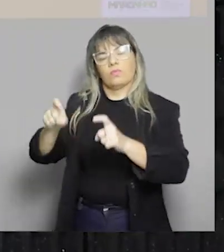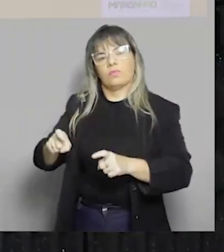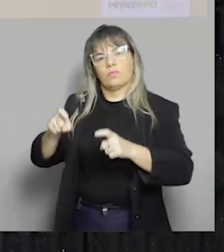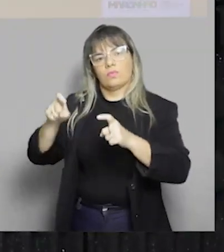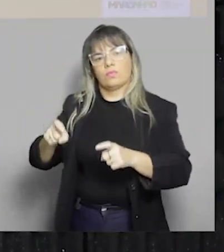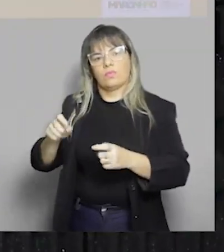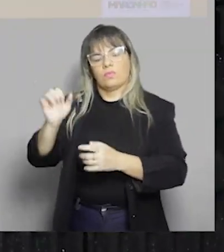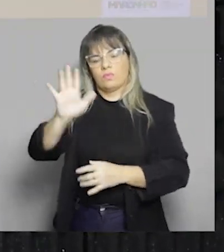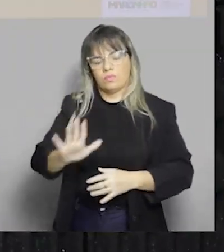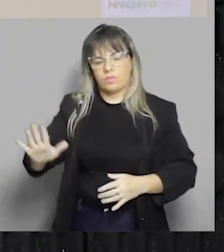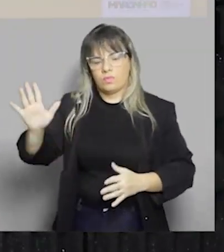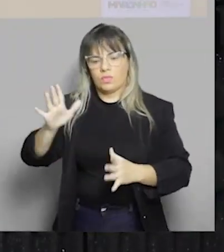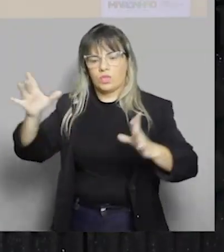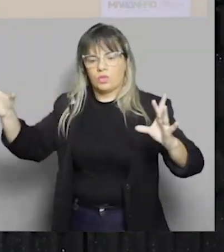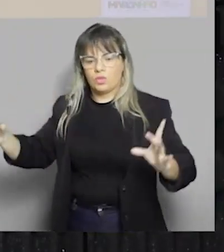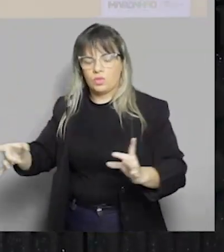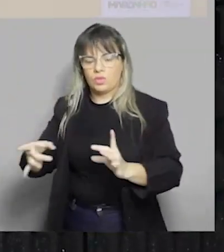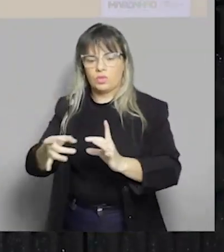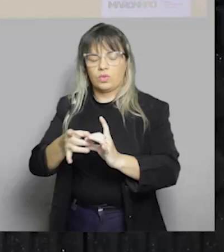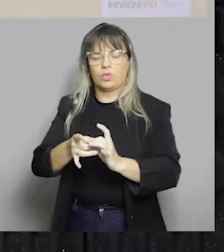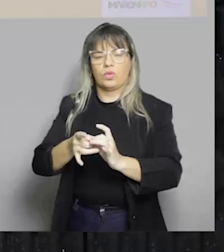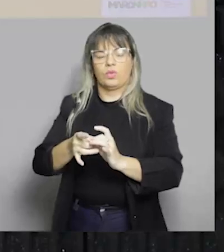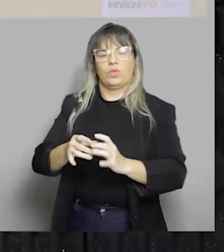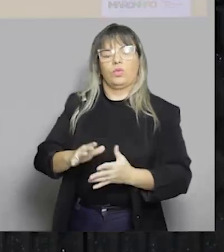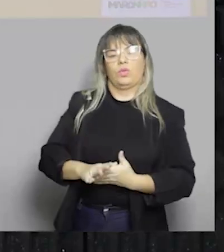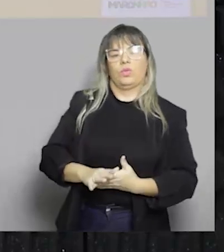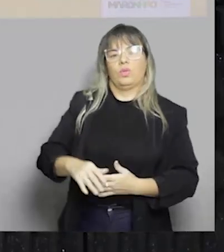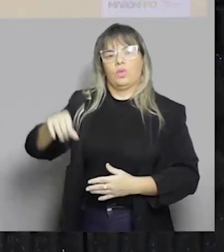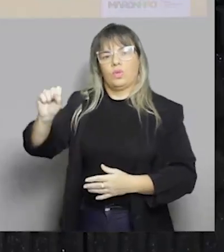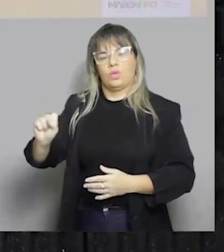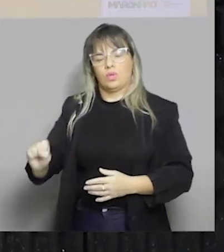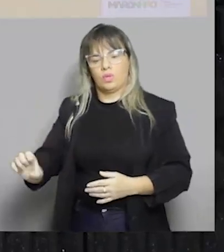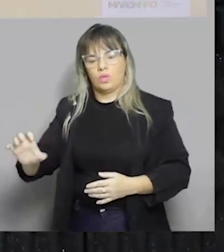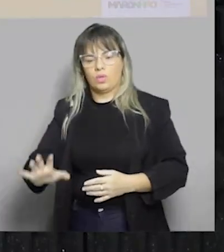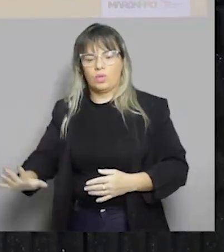sudeste também, tá certo? Principalmente nas áreas do cerrado,